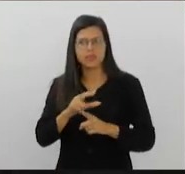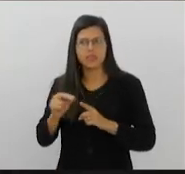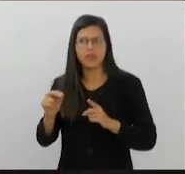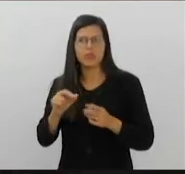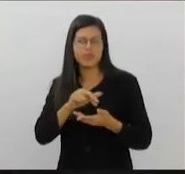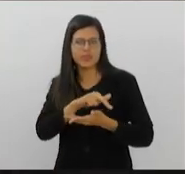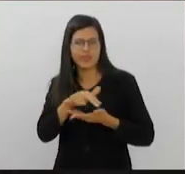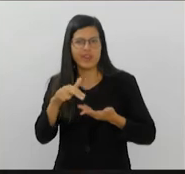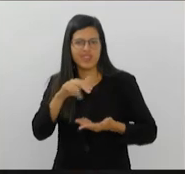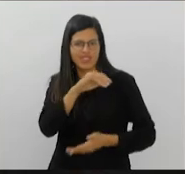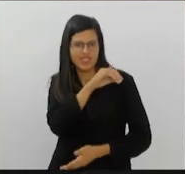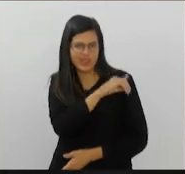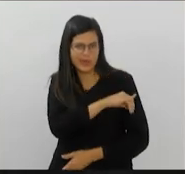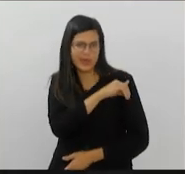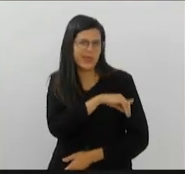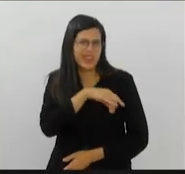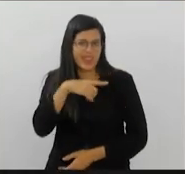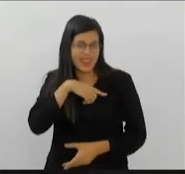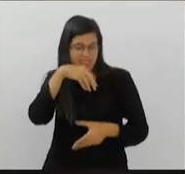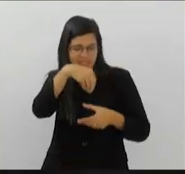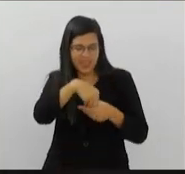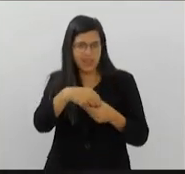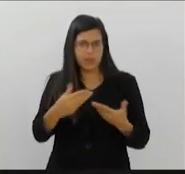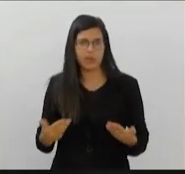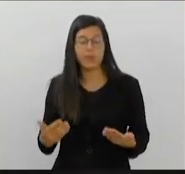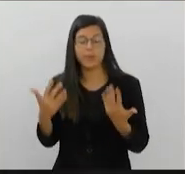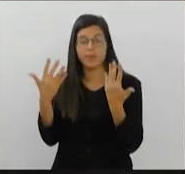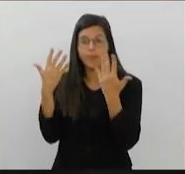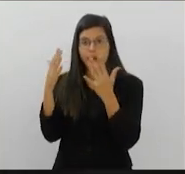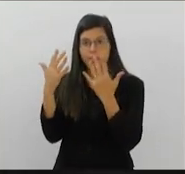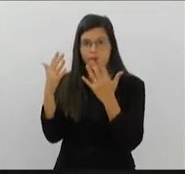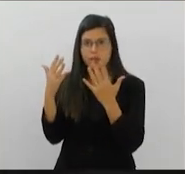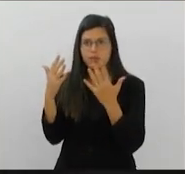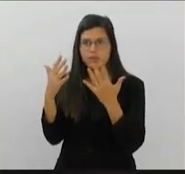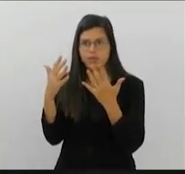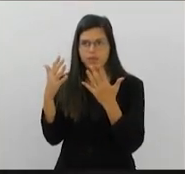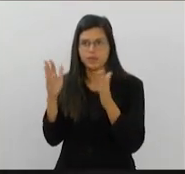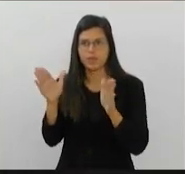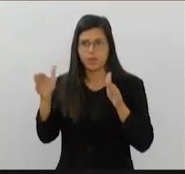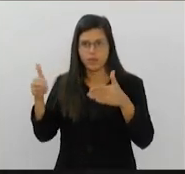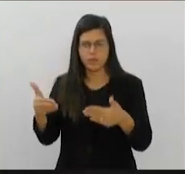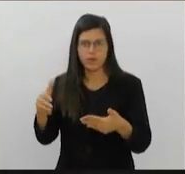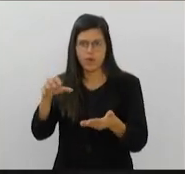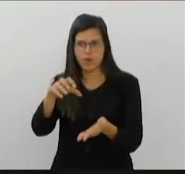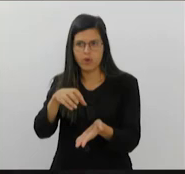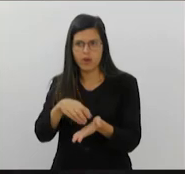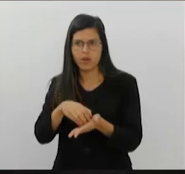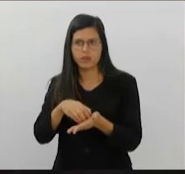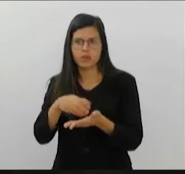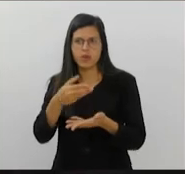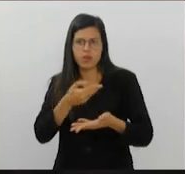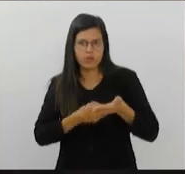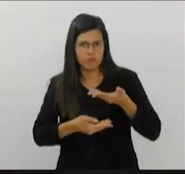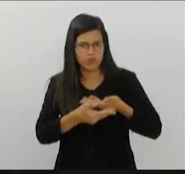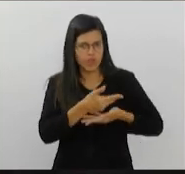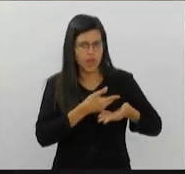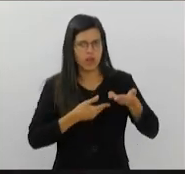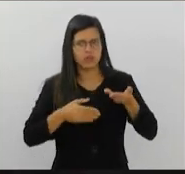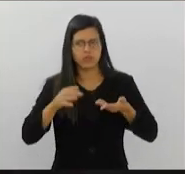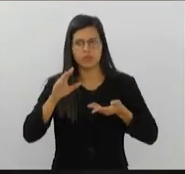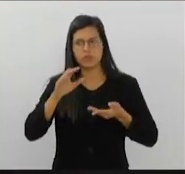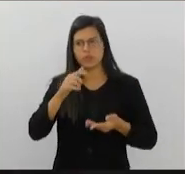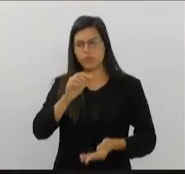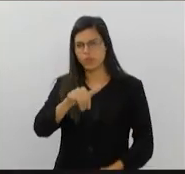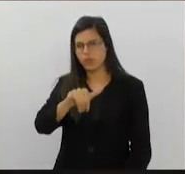existem no nosso Rio de Janeiro. Parabenizo ao Fórum Regional do Diálogo do I-20. É